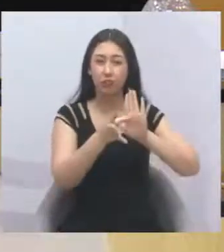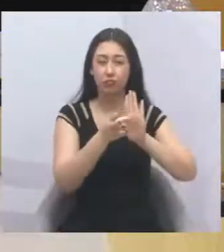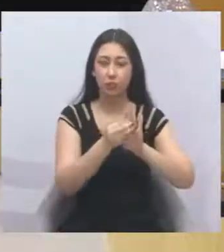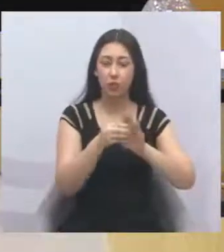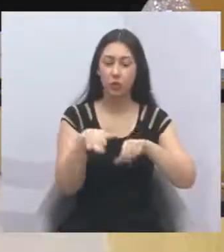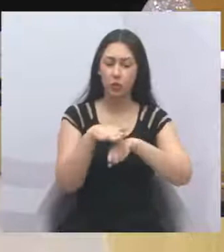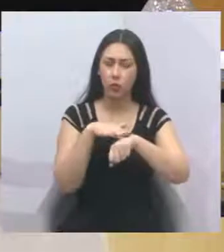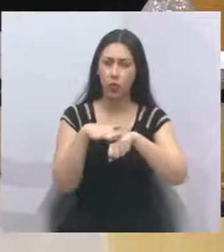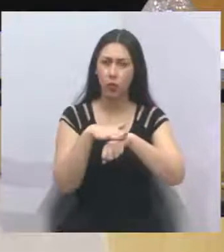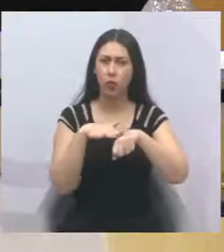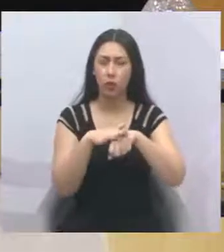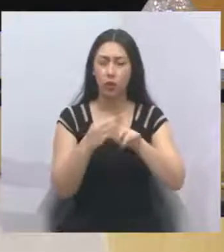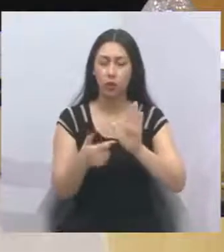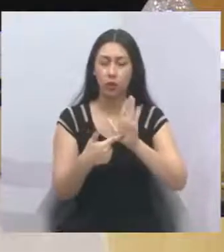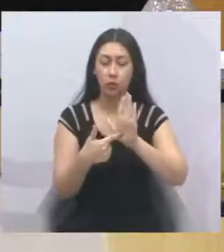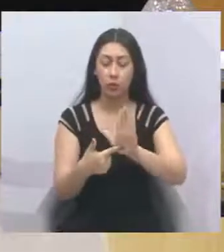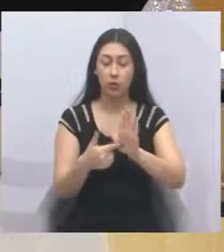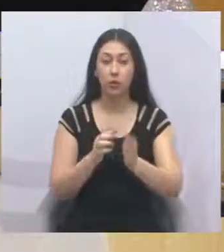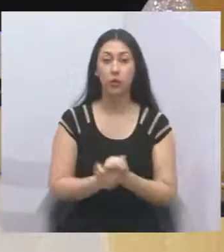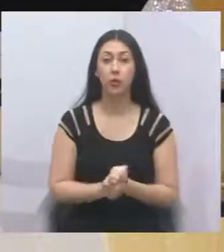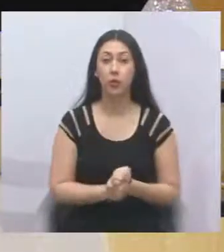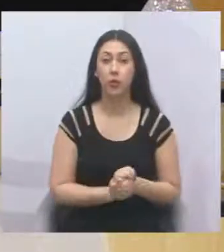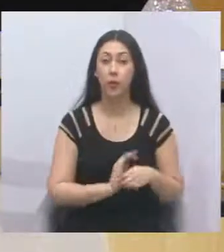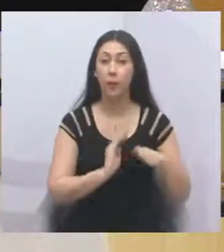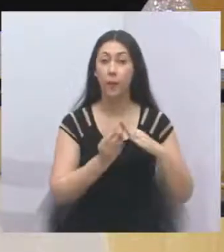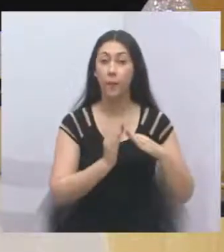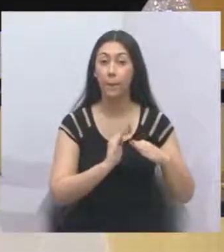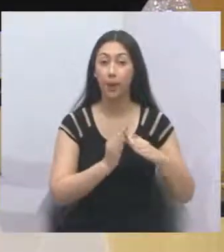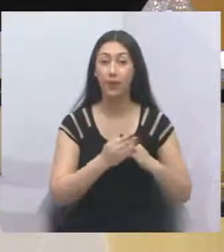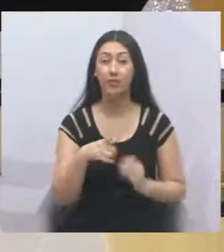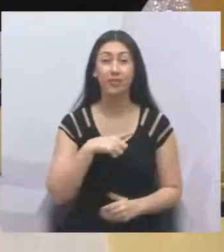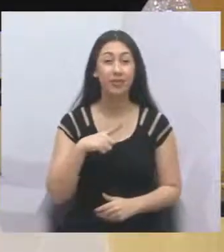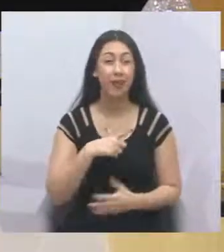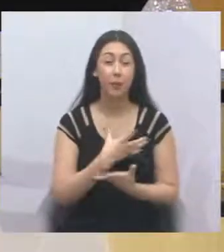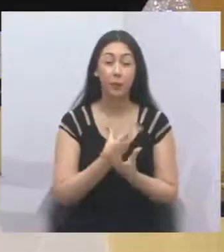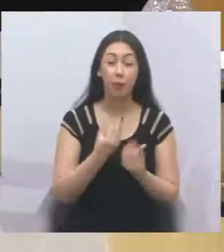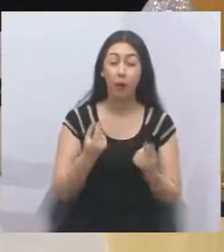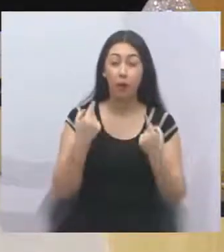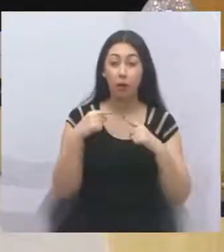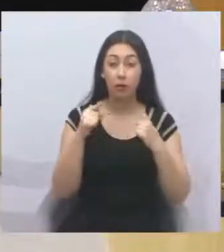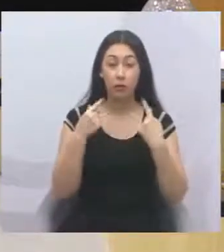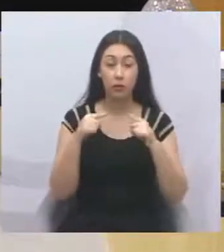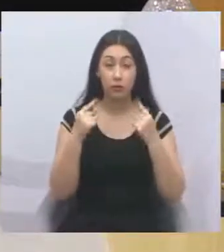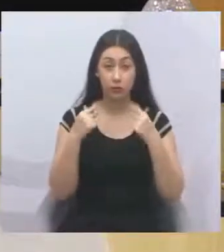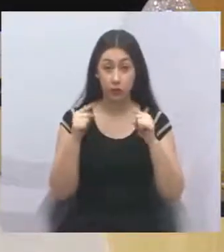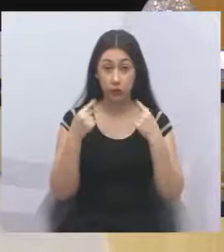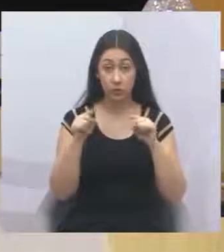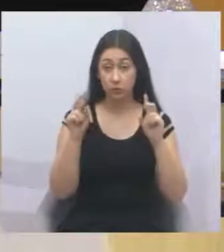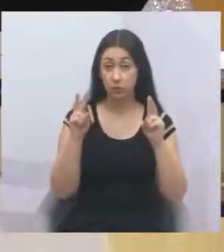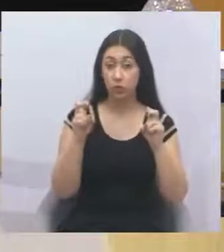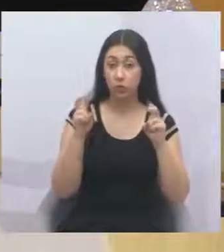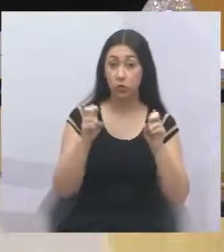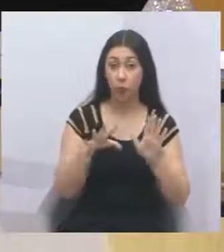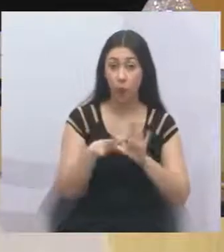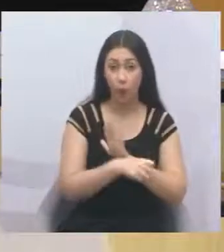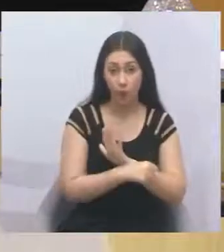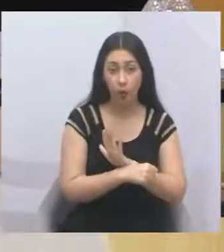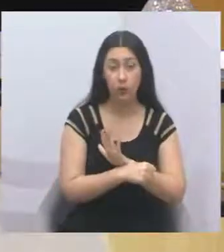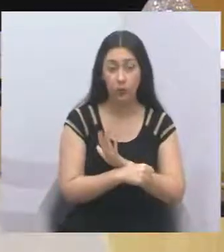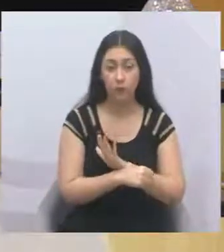residencial Santa Paula, bairro onde são constantes as reclamações referentes a furtos